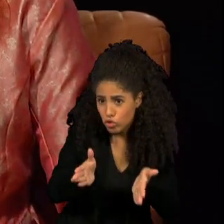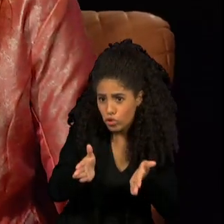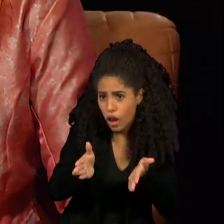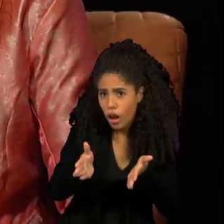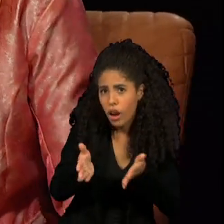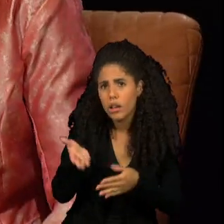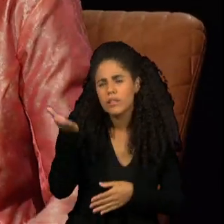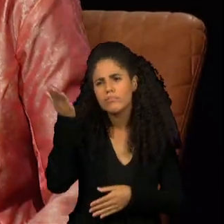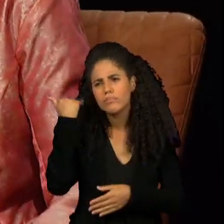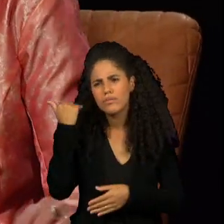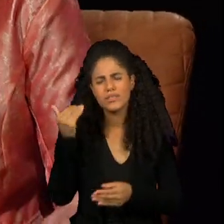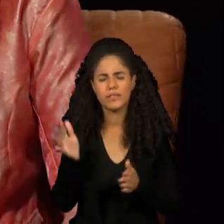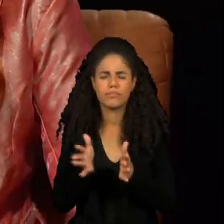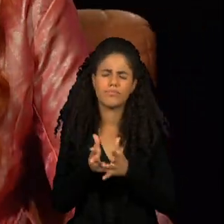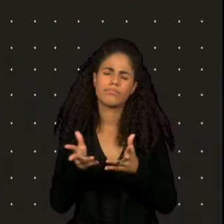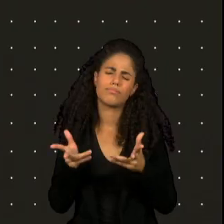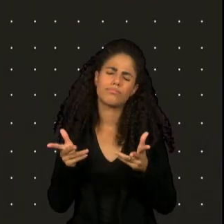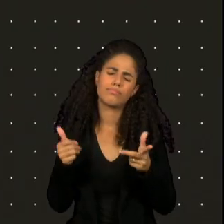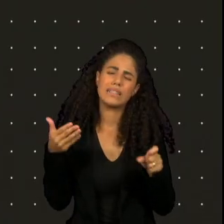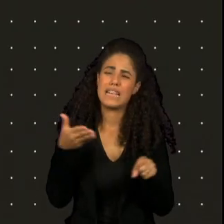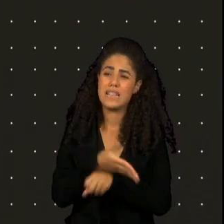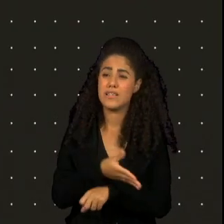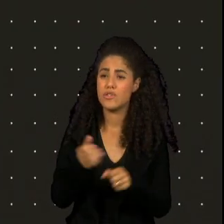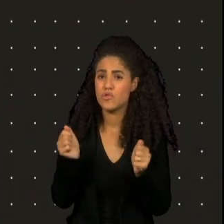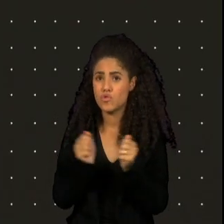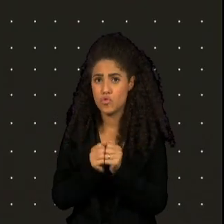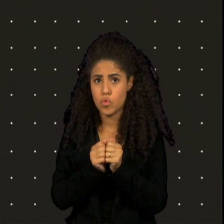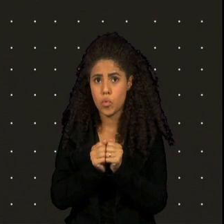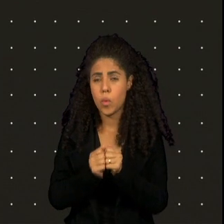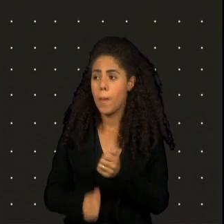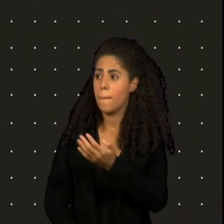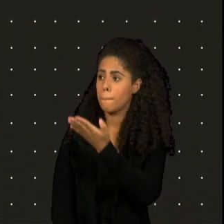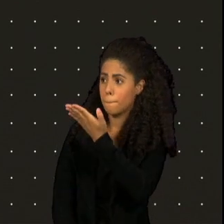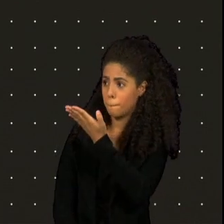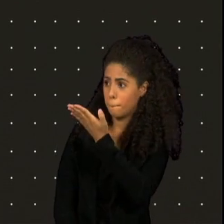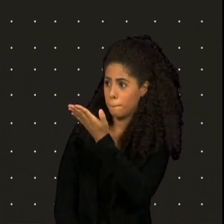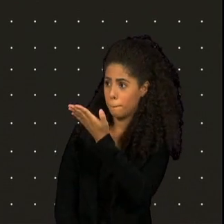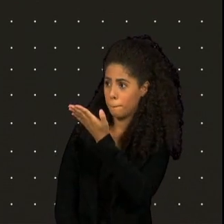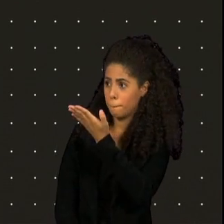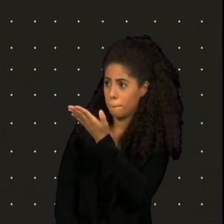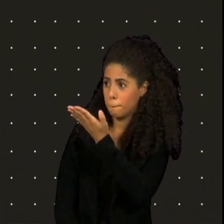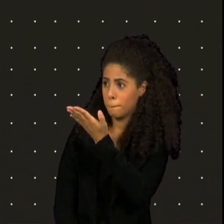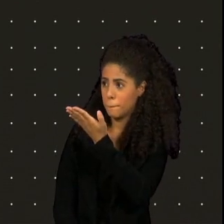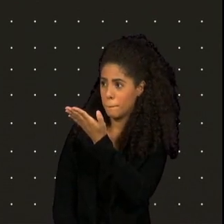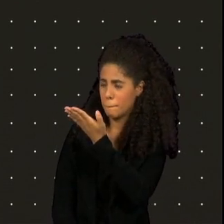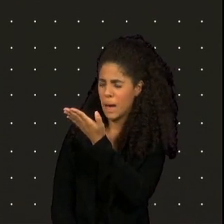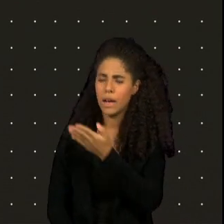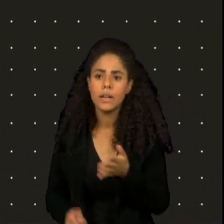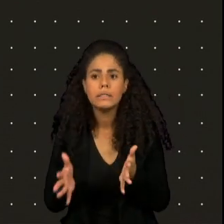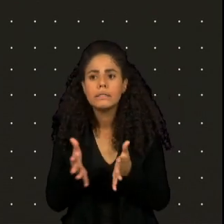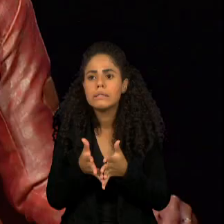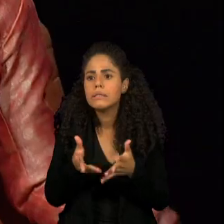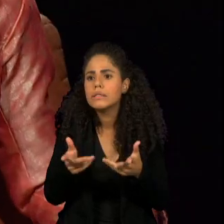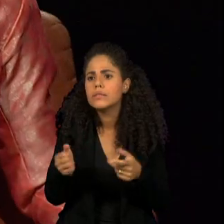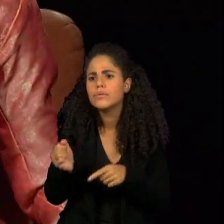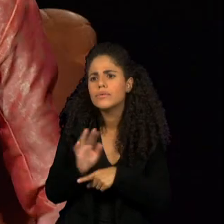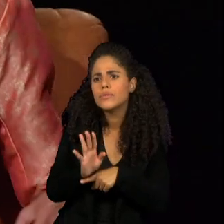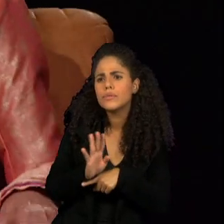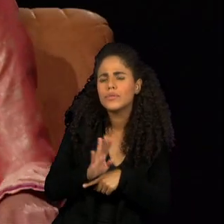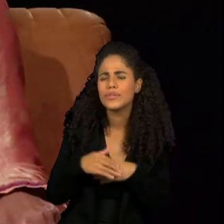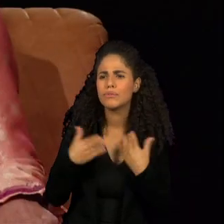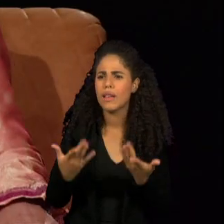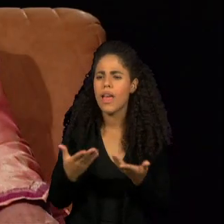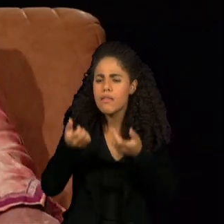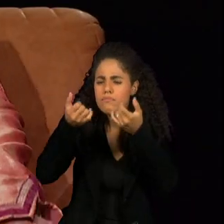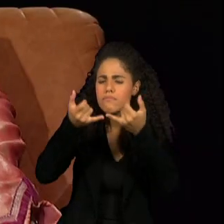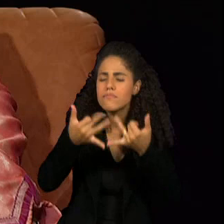Foi maravilhoso fazer, antes do fim. Não é? Com um filme incrível, né? O que ele